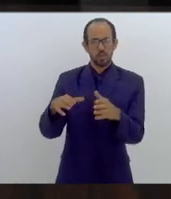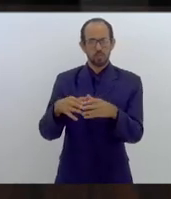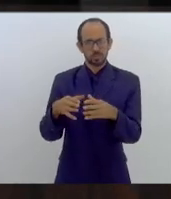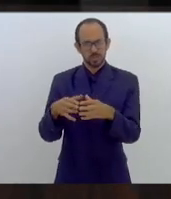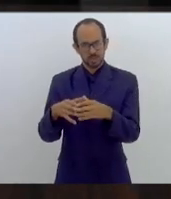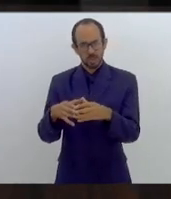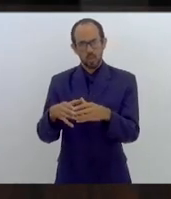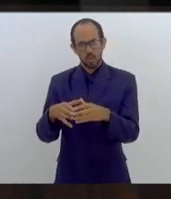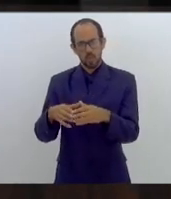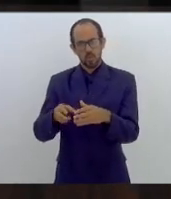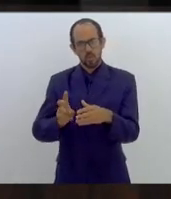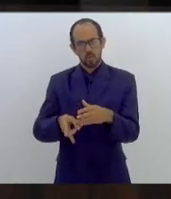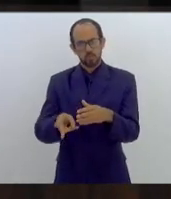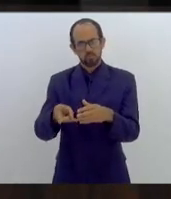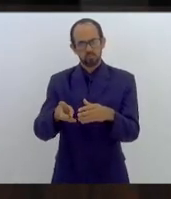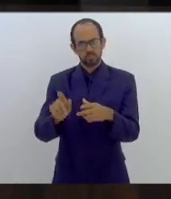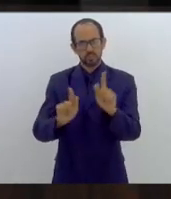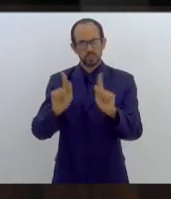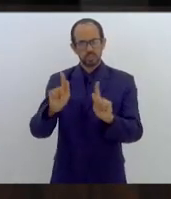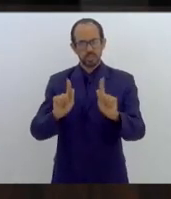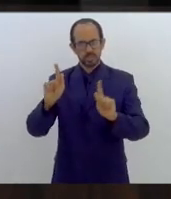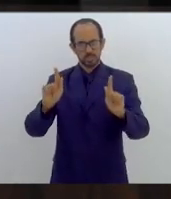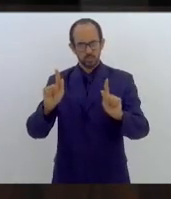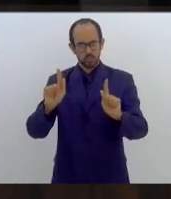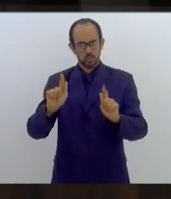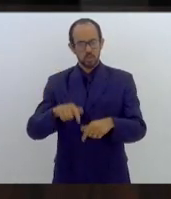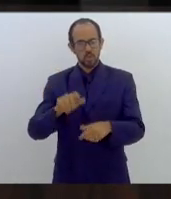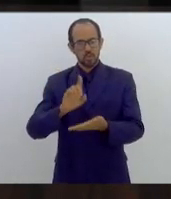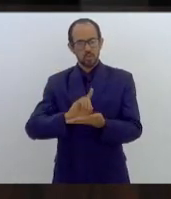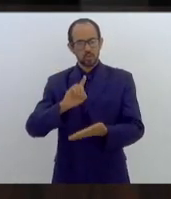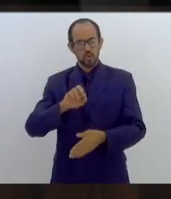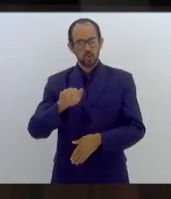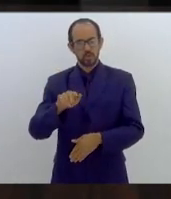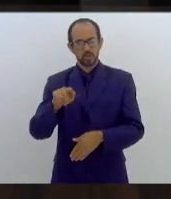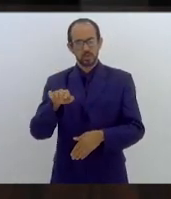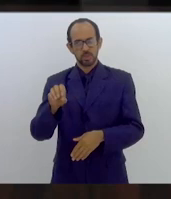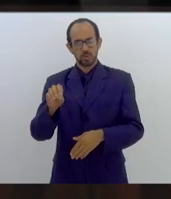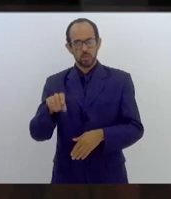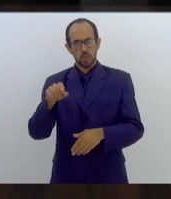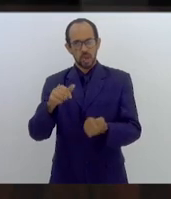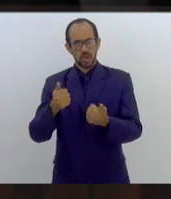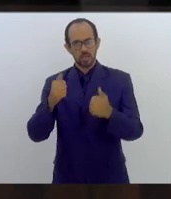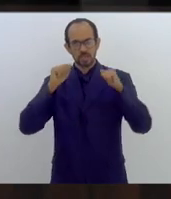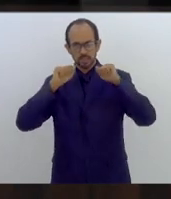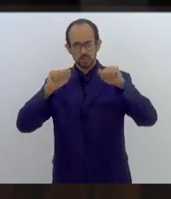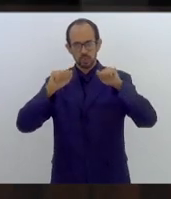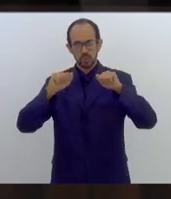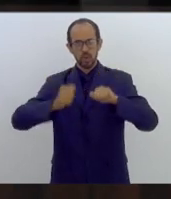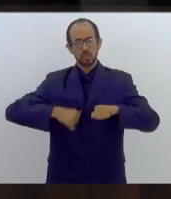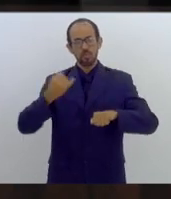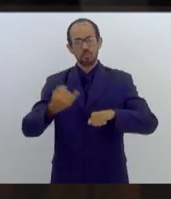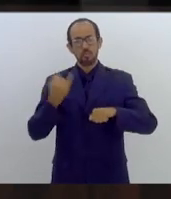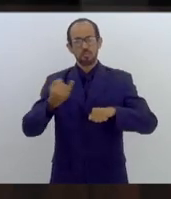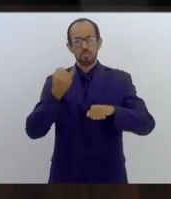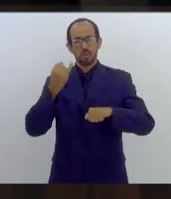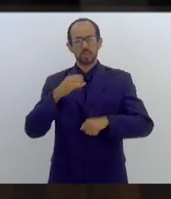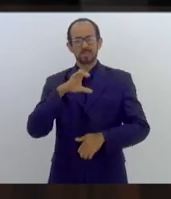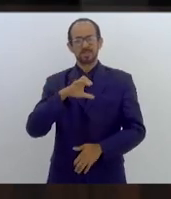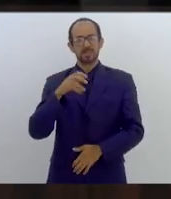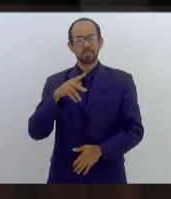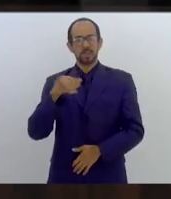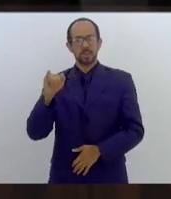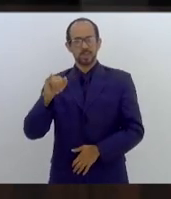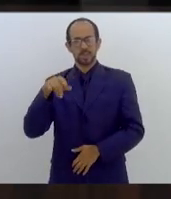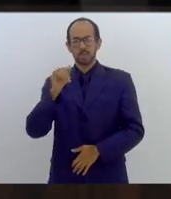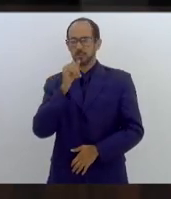Licitação e a Procuradoria. Dr. Rodrigo Lopes também assessorou importantes comissões parlamentares de inquérito, como, por exemplo, a